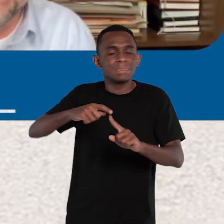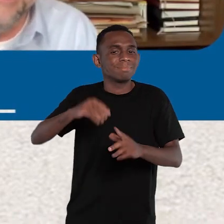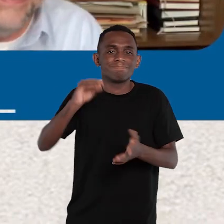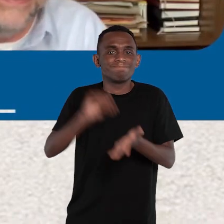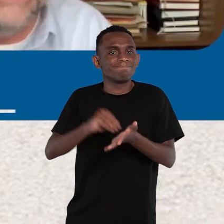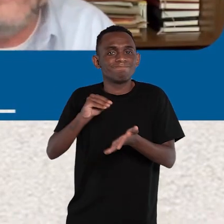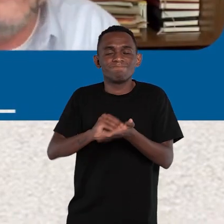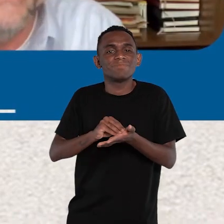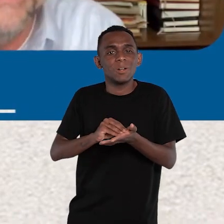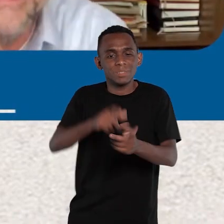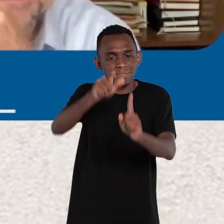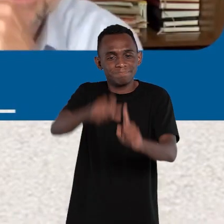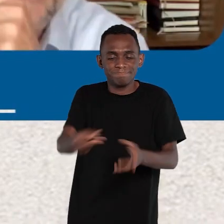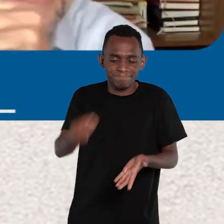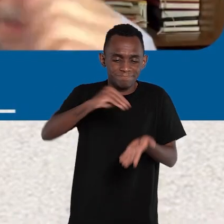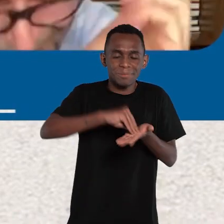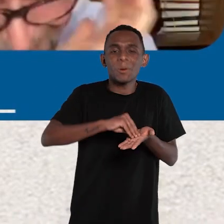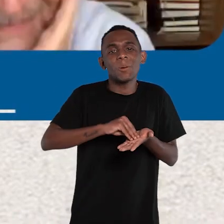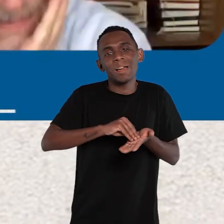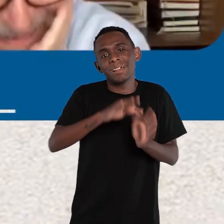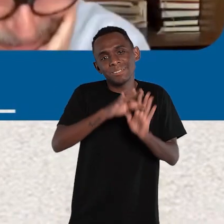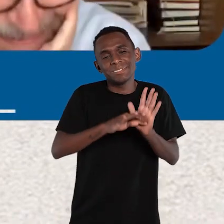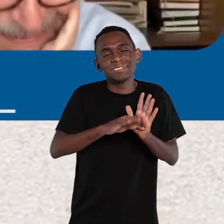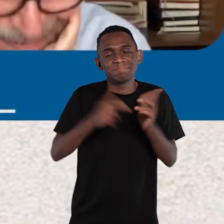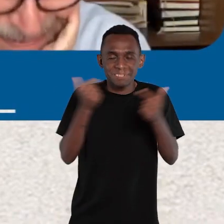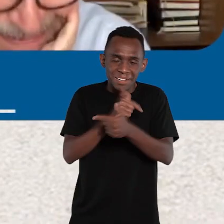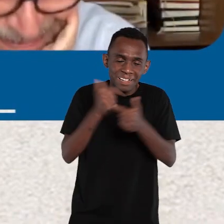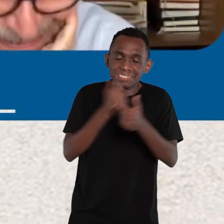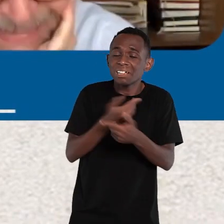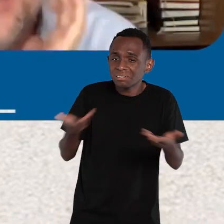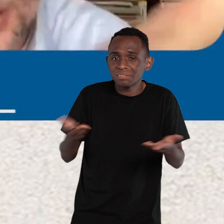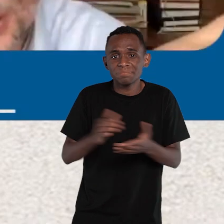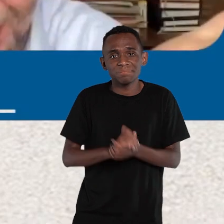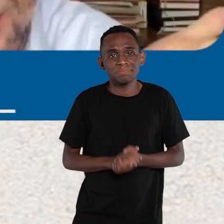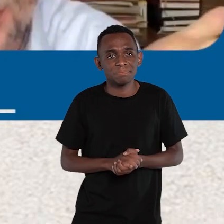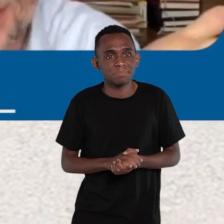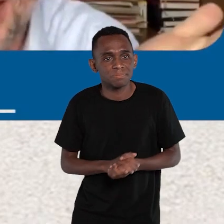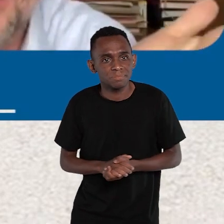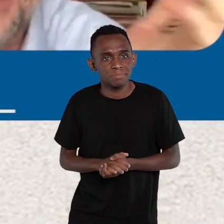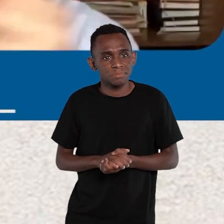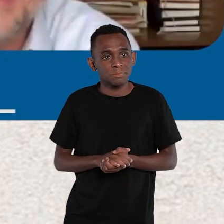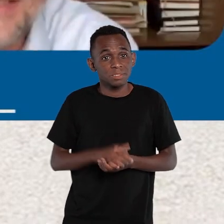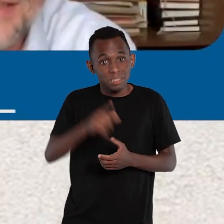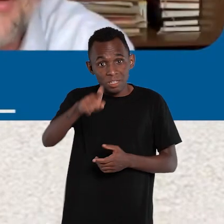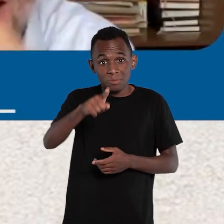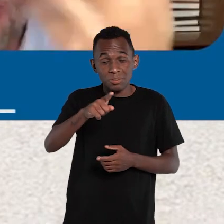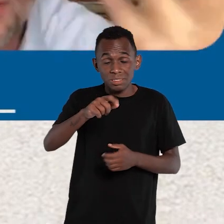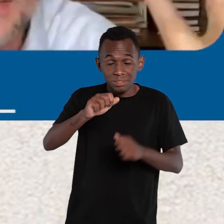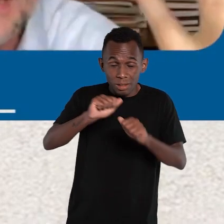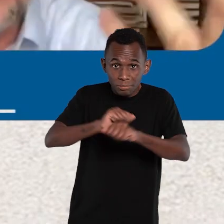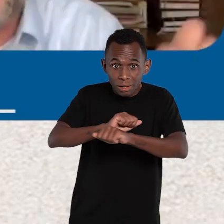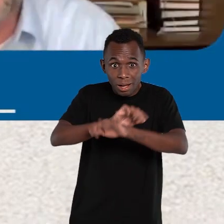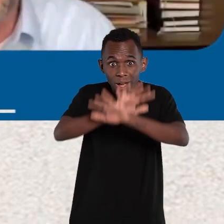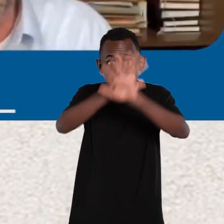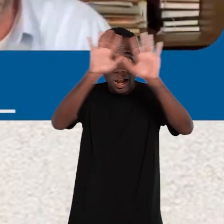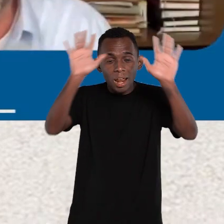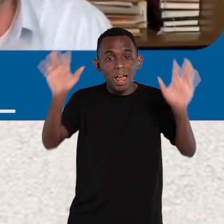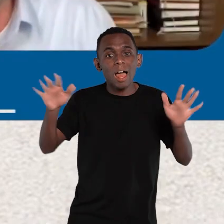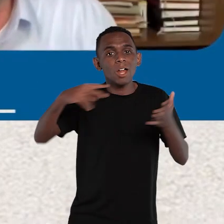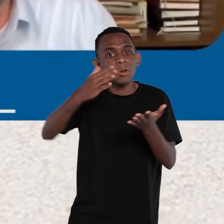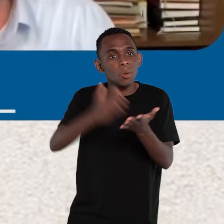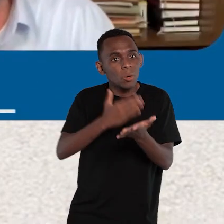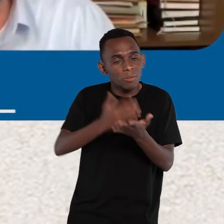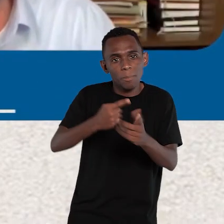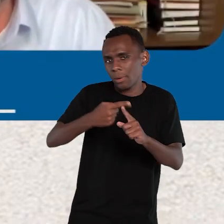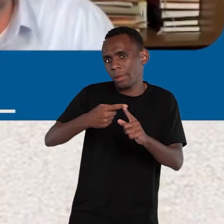não está aqui. Engraçado você me falar isso. Eu lembrei disso. É isso, é isso. Olha, você está dando a alma desse livro, que